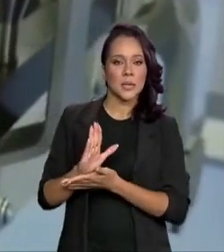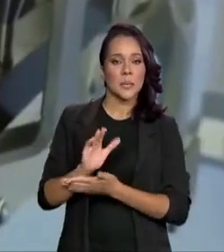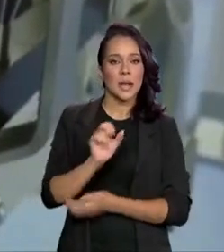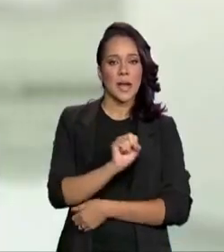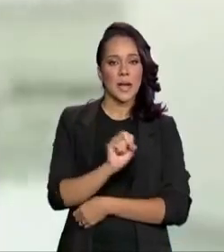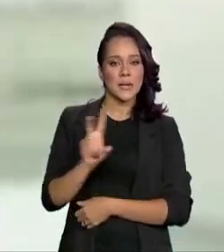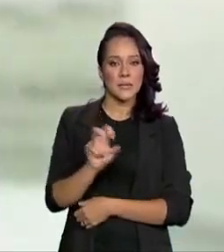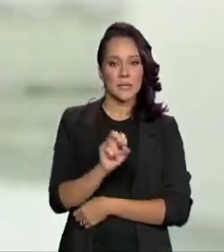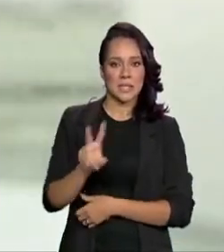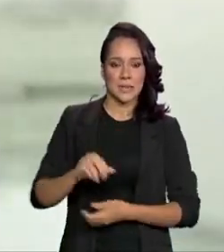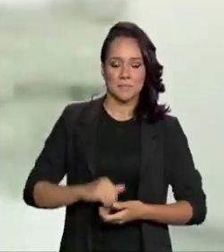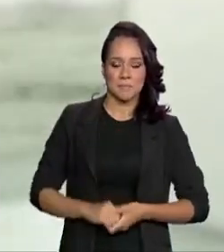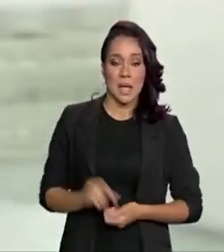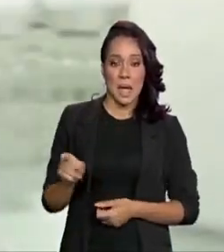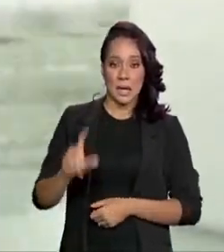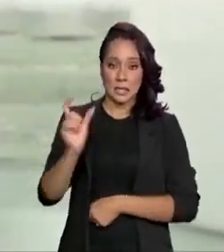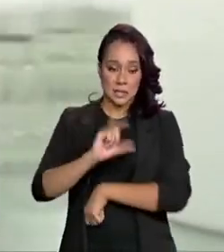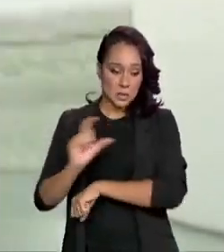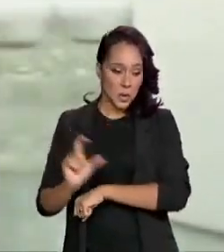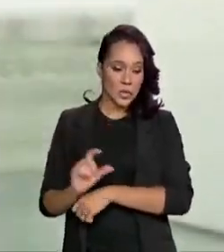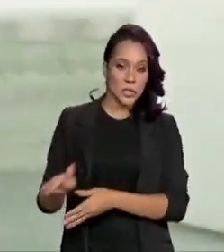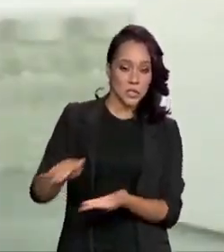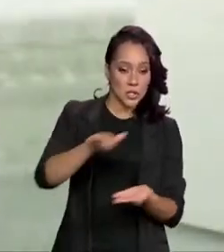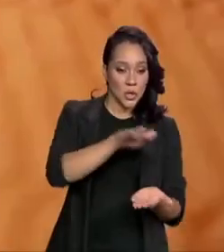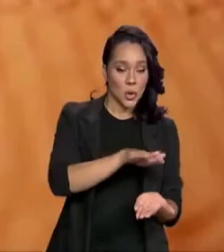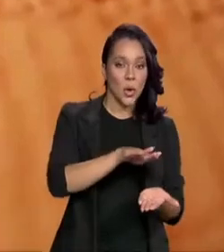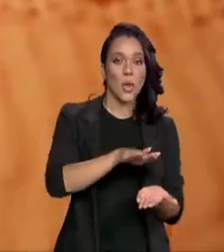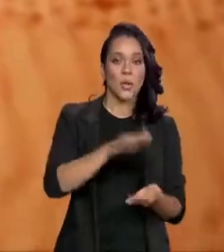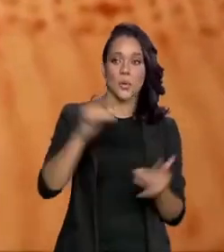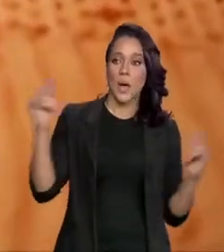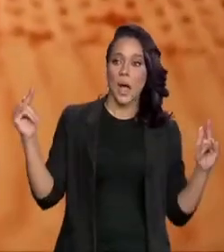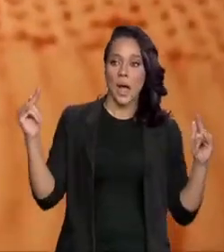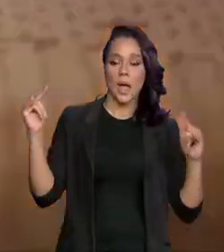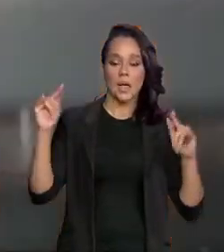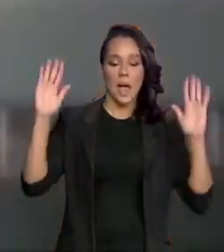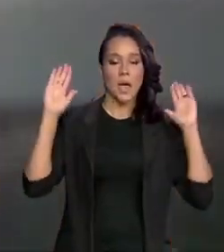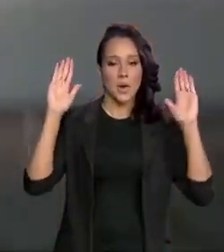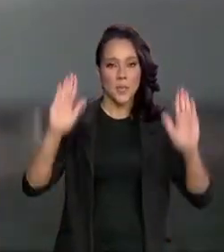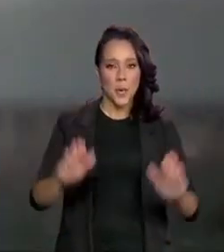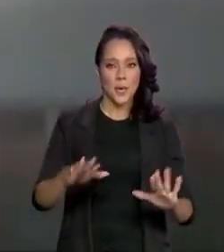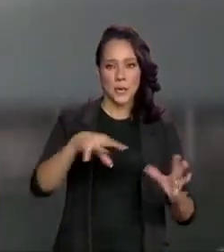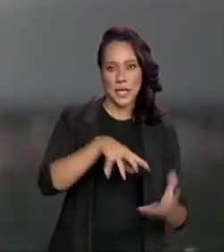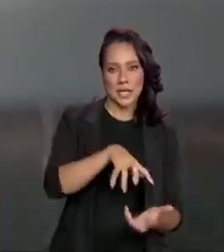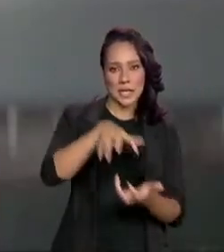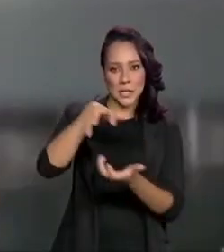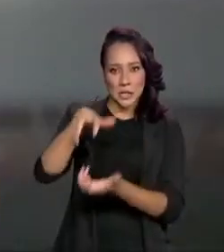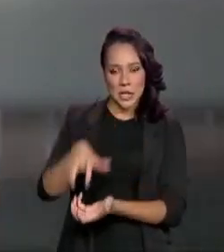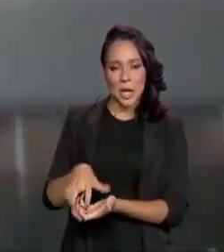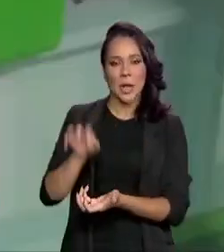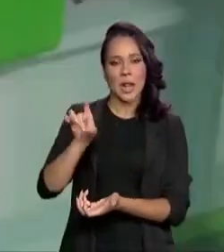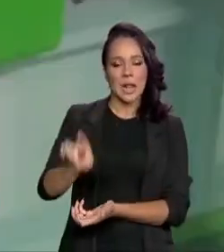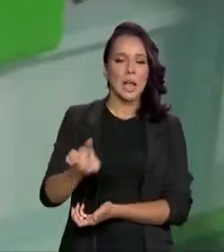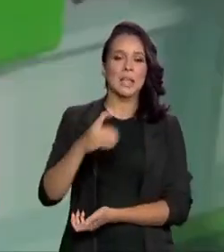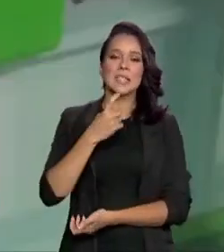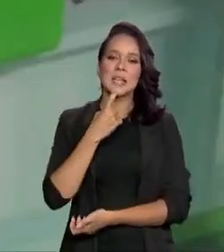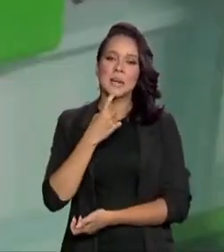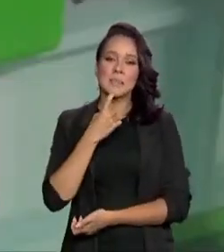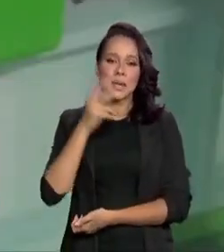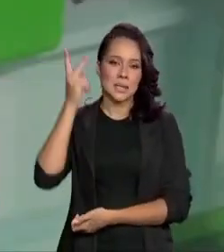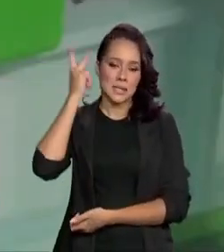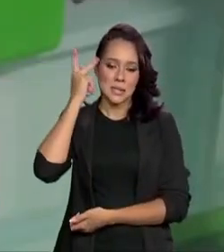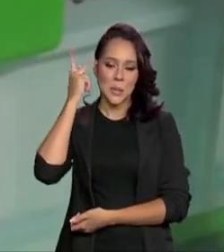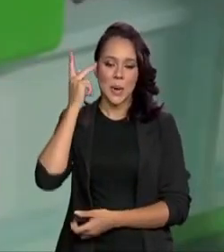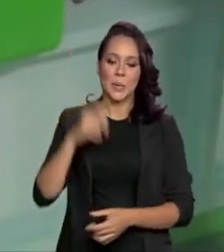Anvisa. Essas doses chegaram no Aeroporto Internacional de Viracopos, que fica em Campinas, no interior do estado de São